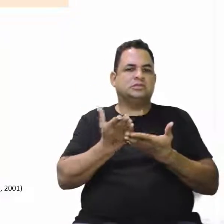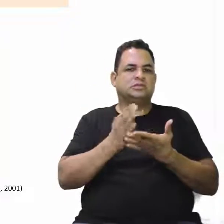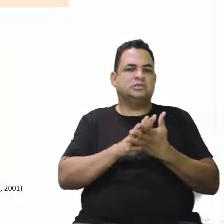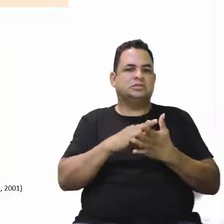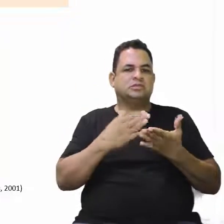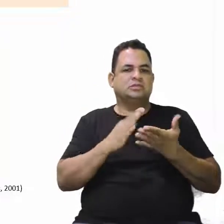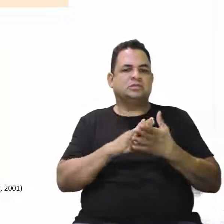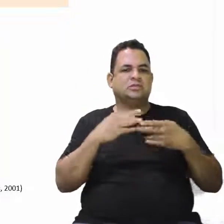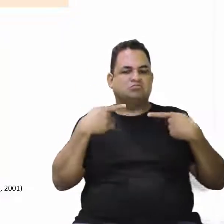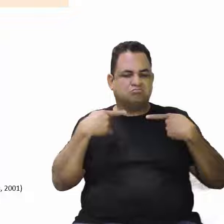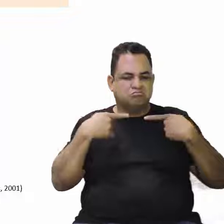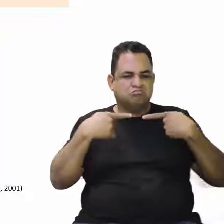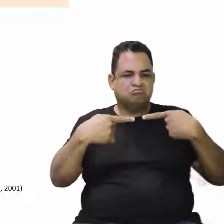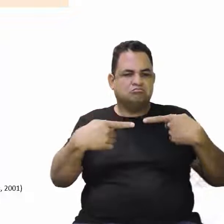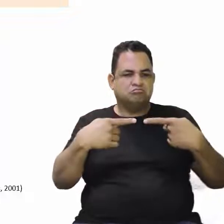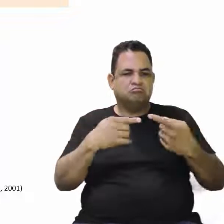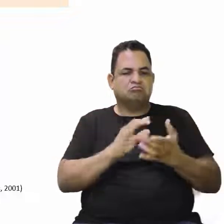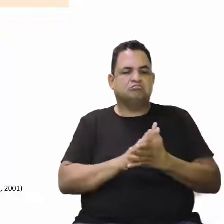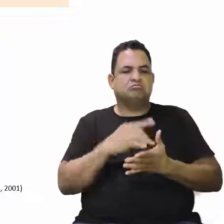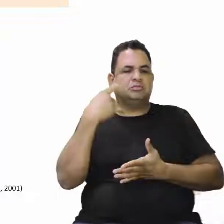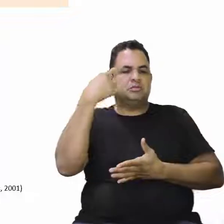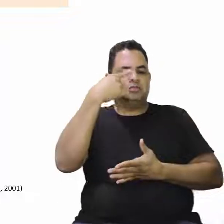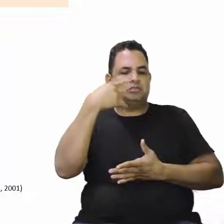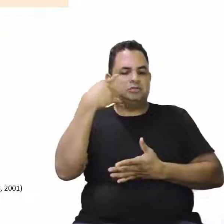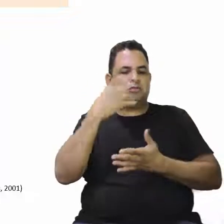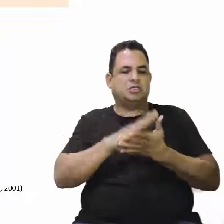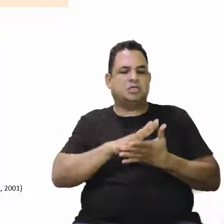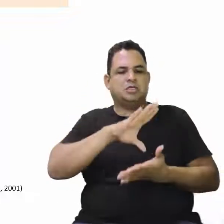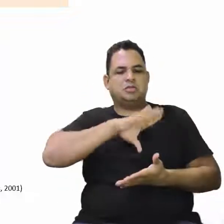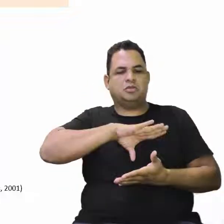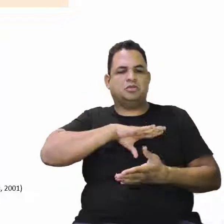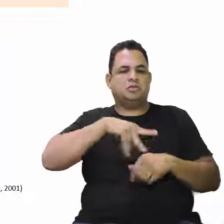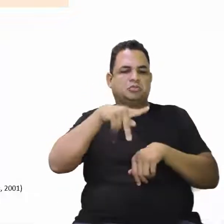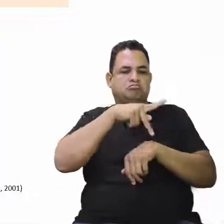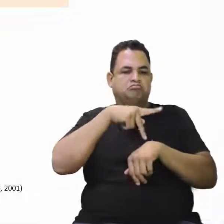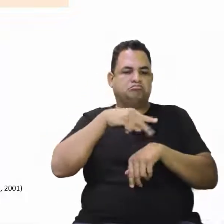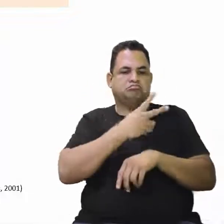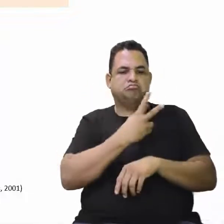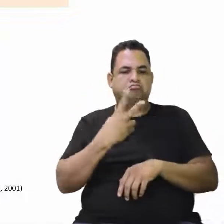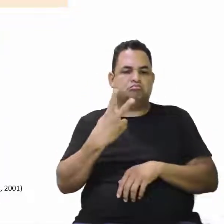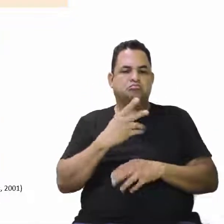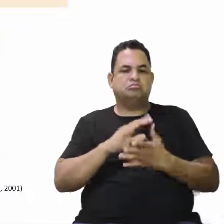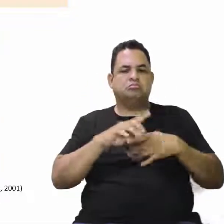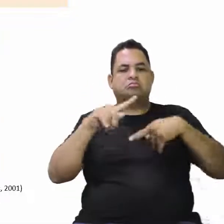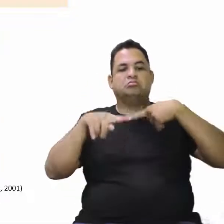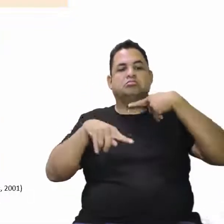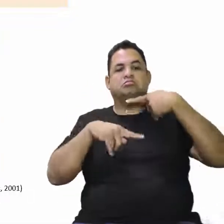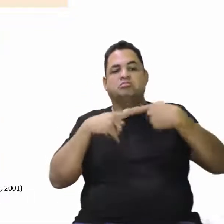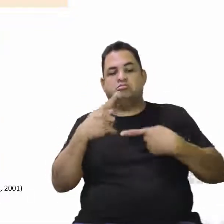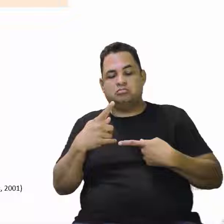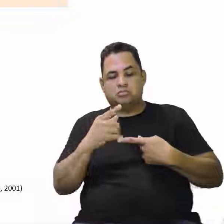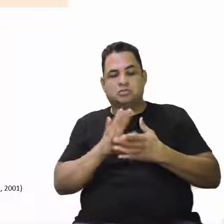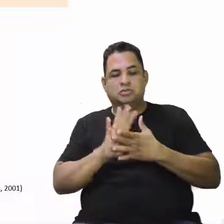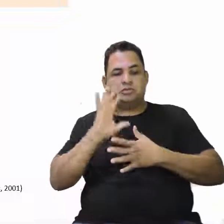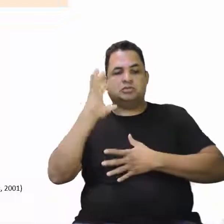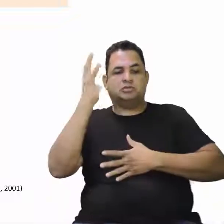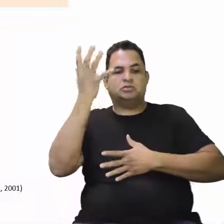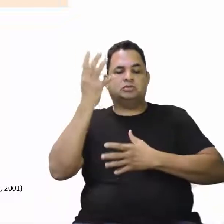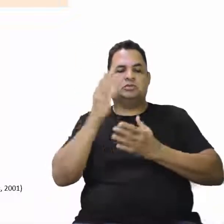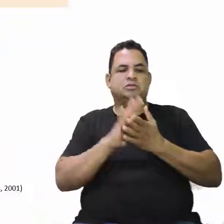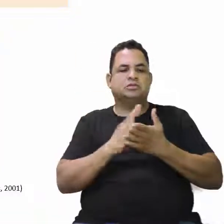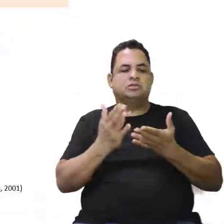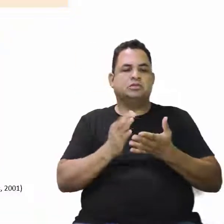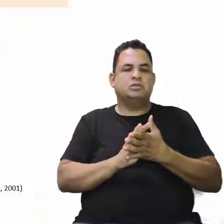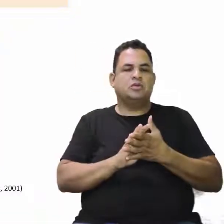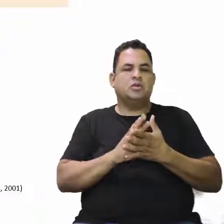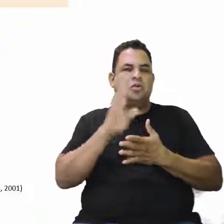vivia sendo disputada entre Espanha e Portugal. E depois que foi resolvida a questão